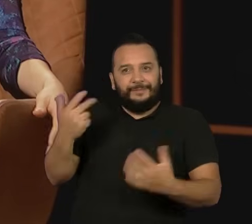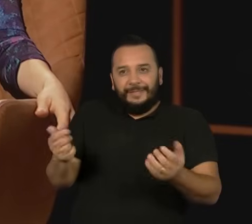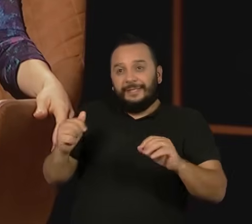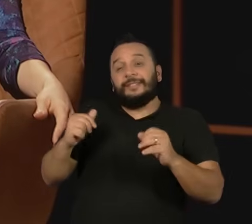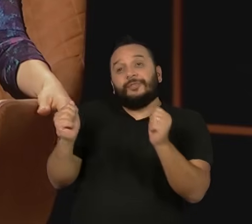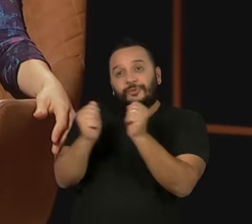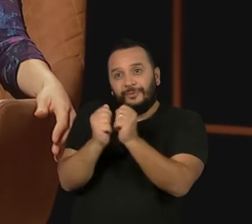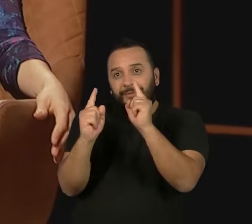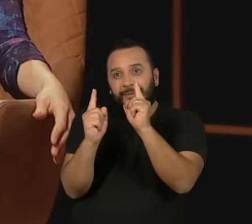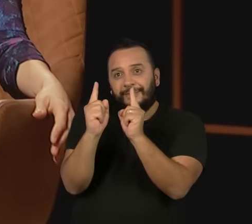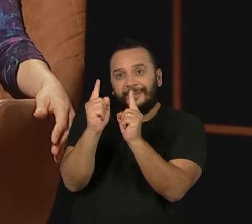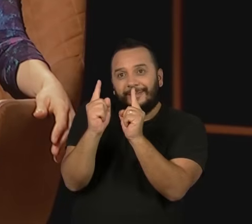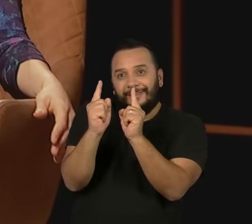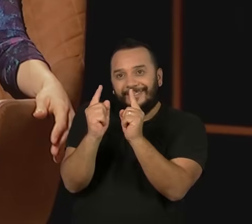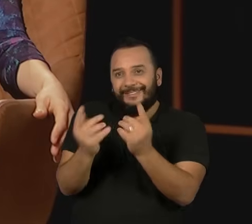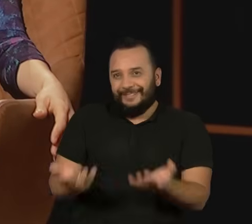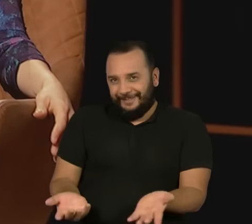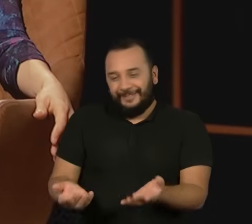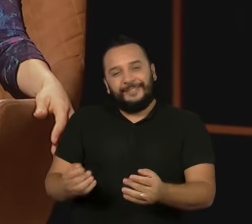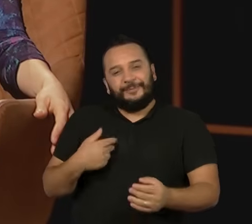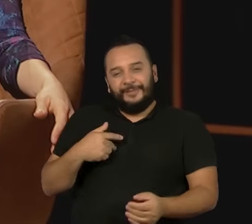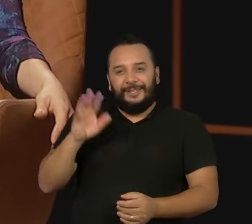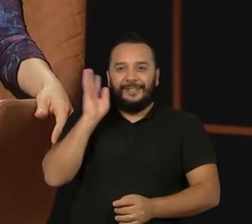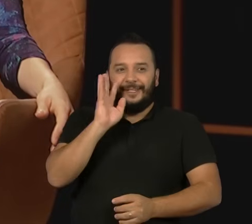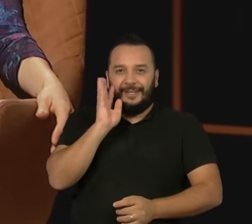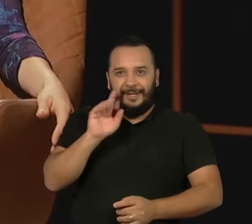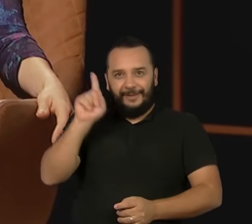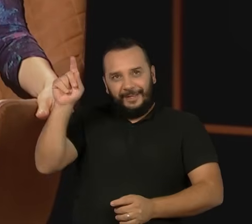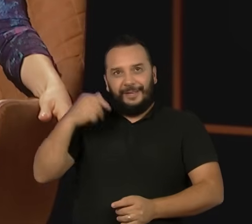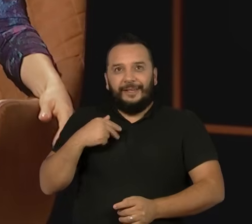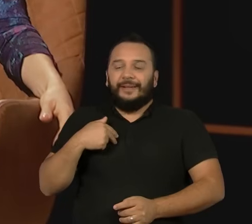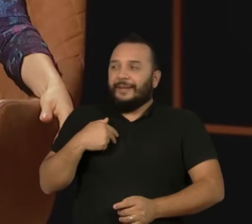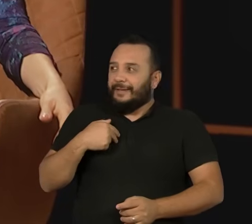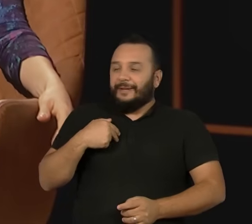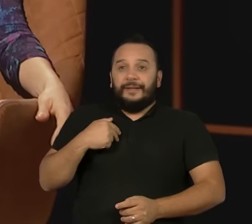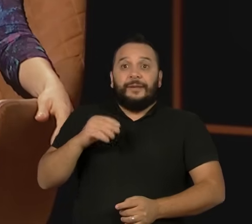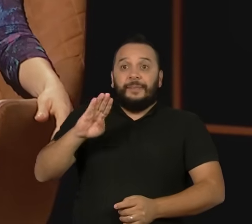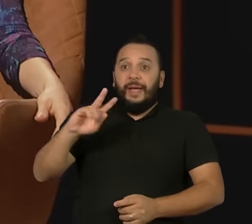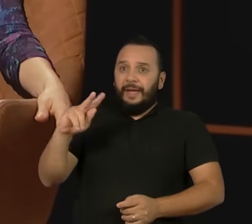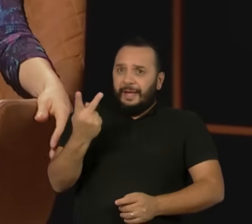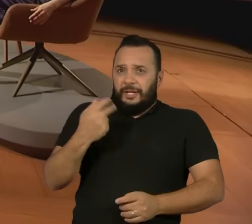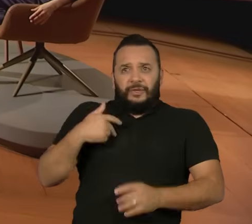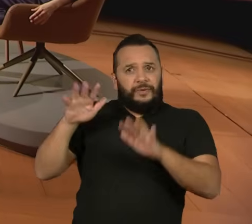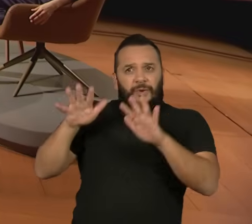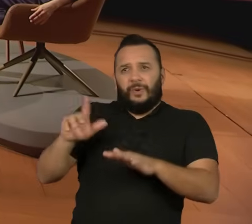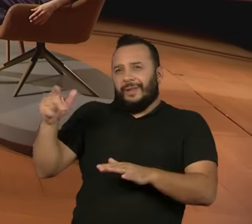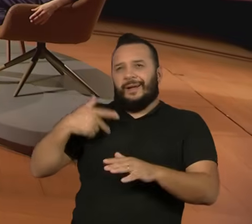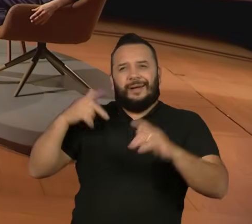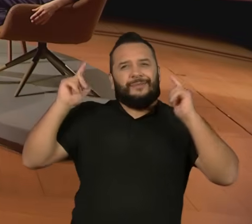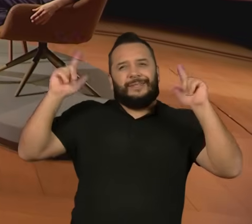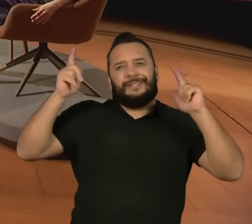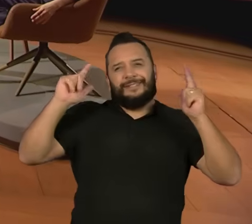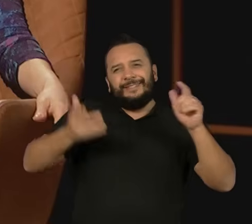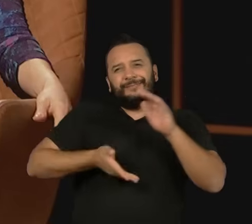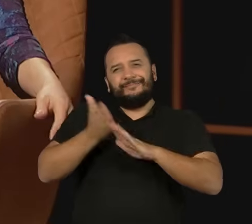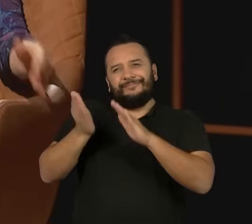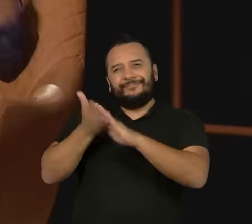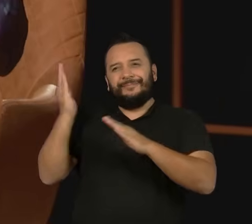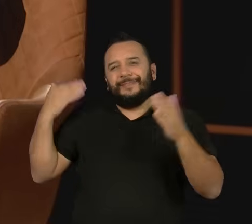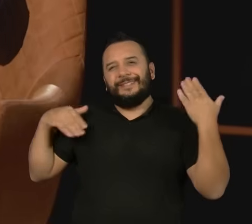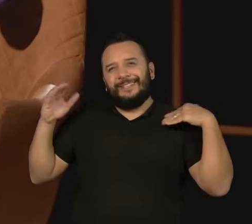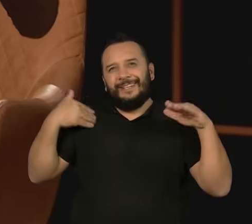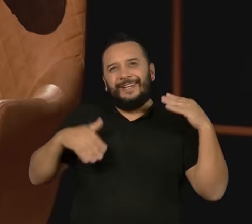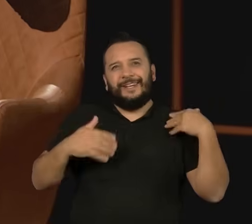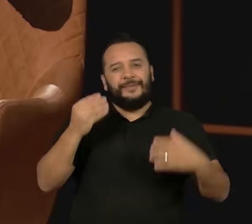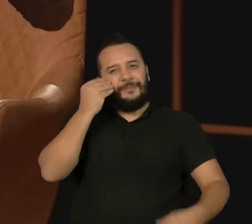se divertiu, porque ficamos lá em Belo Horizonte, morando, assim. Aí a gente se divertia a beça, parceiraço. Beijo,